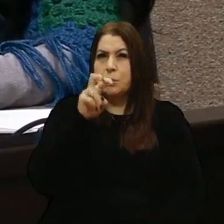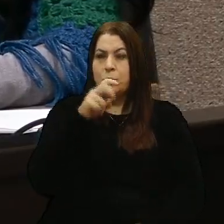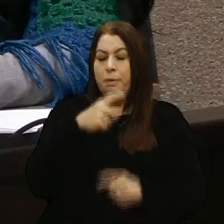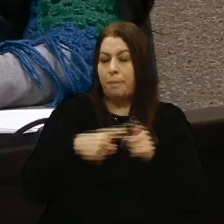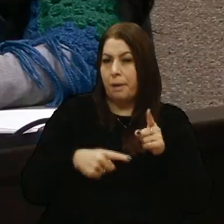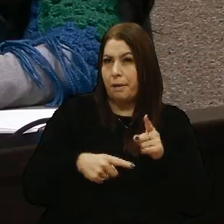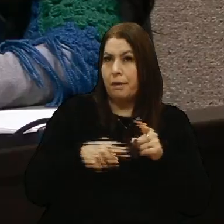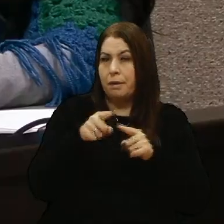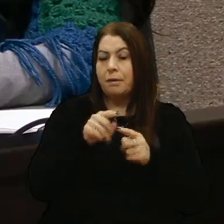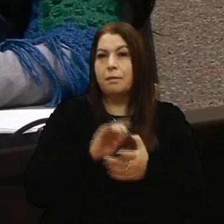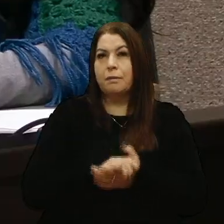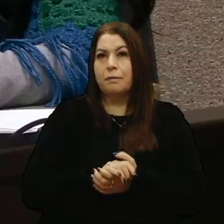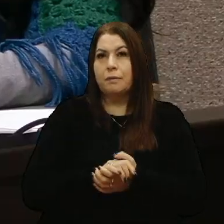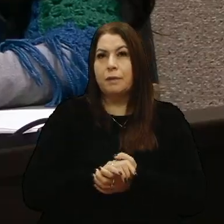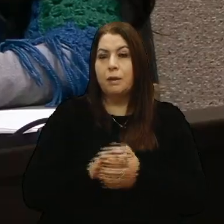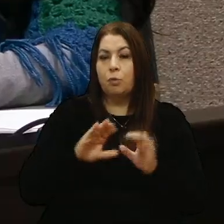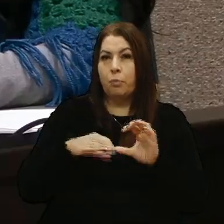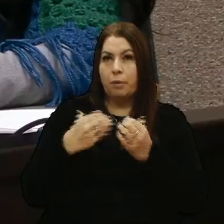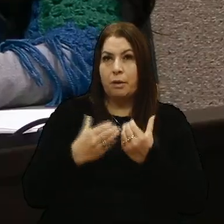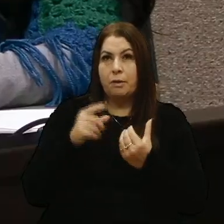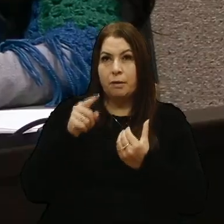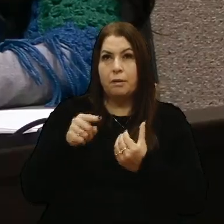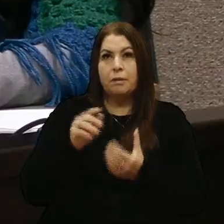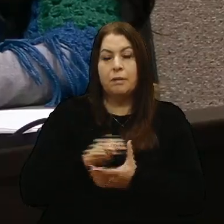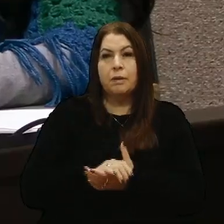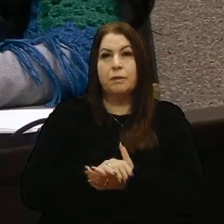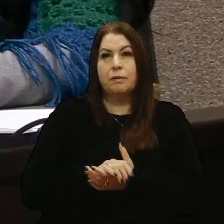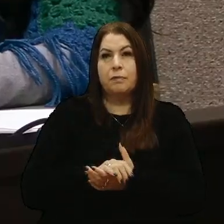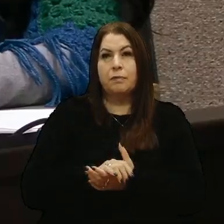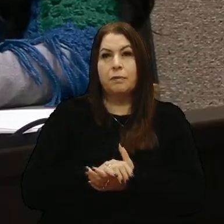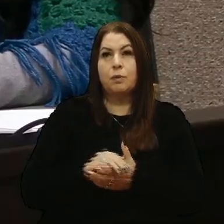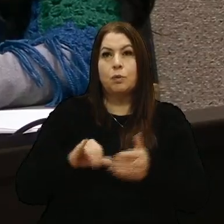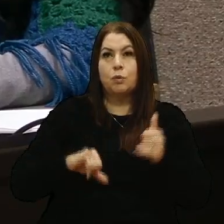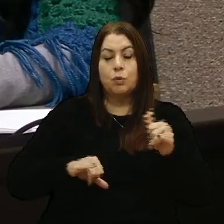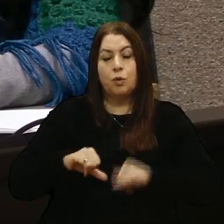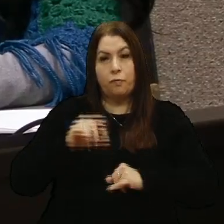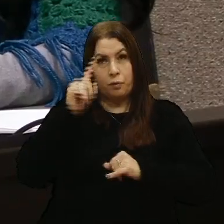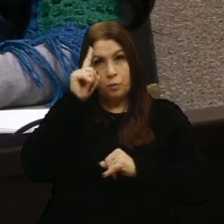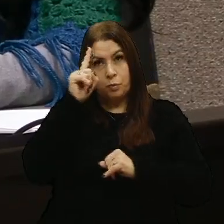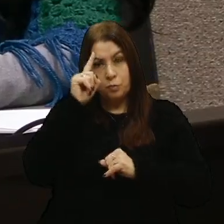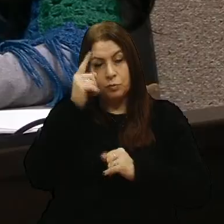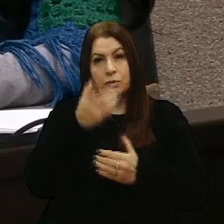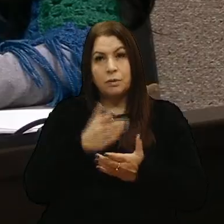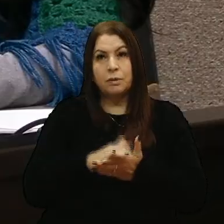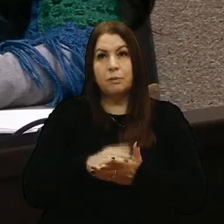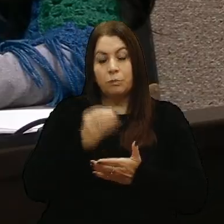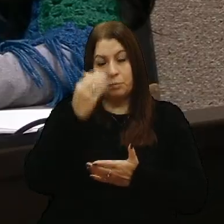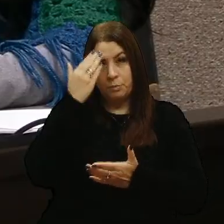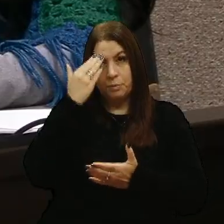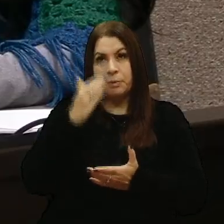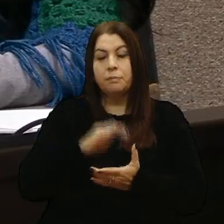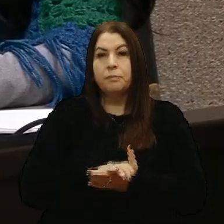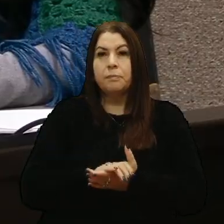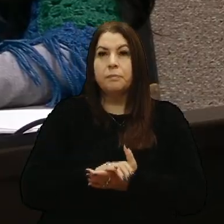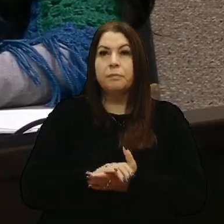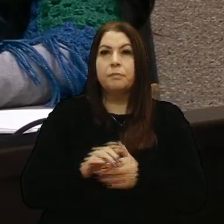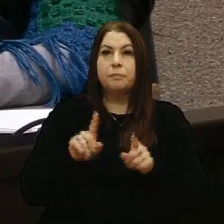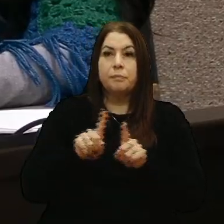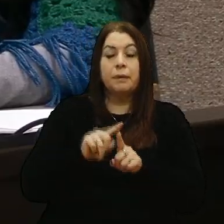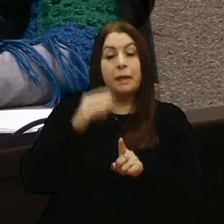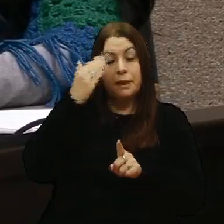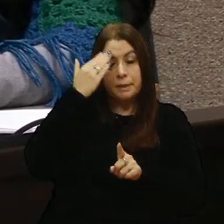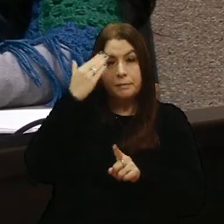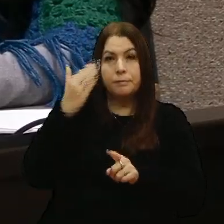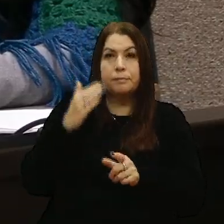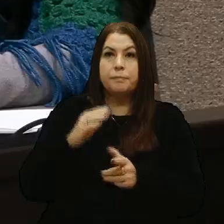17h30, aquela comunidade ali. Então o que eles sofrem no dia a dia. Então muito obrigada. E agradecer também,